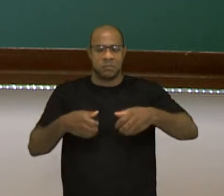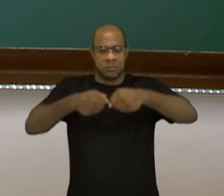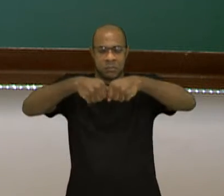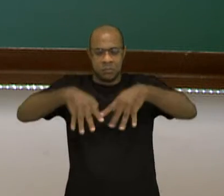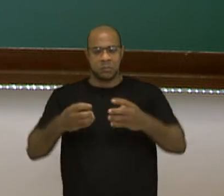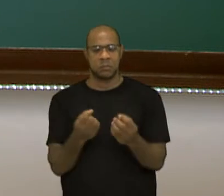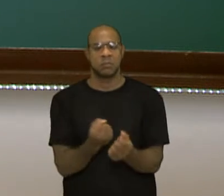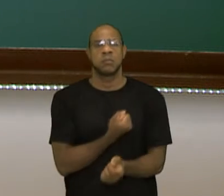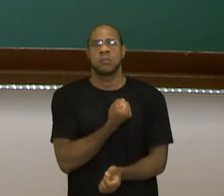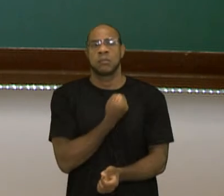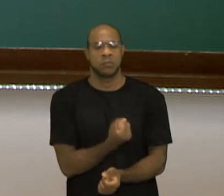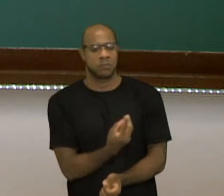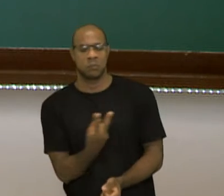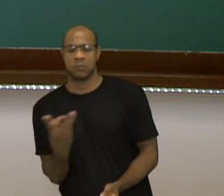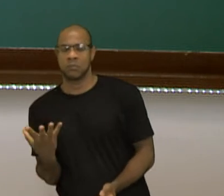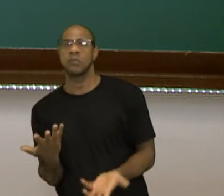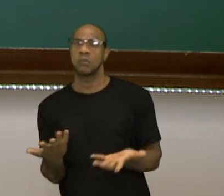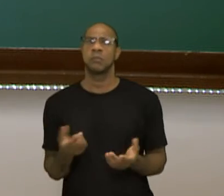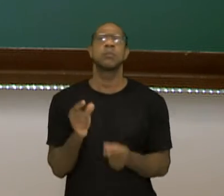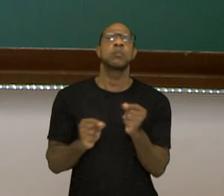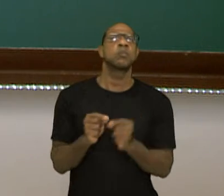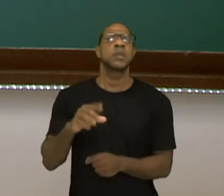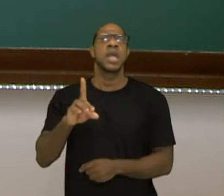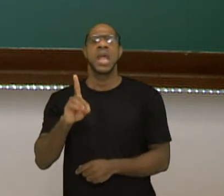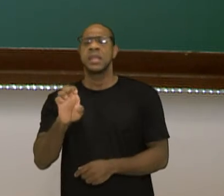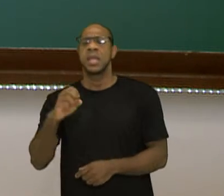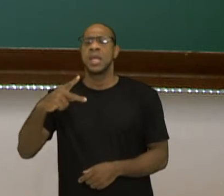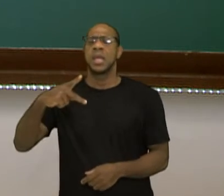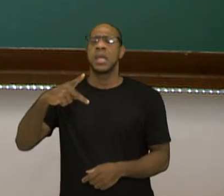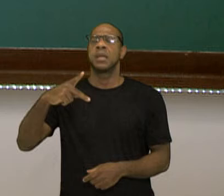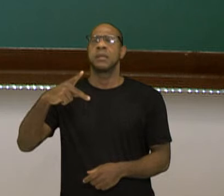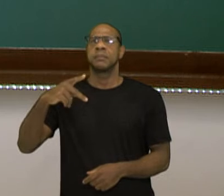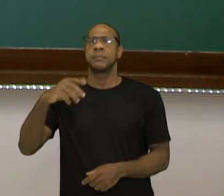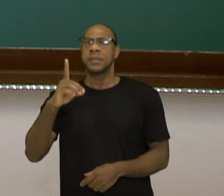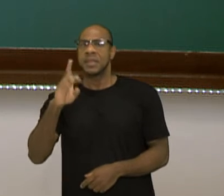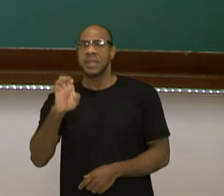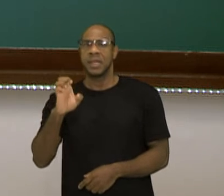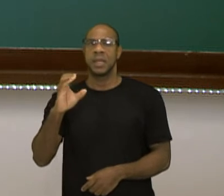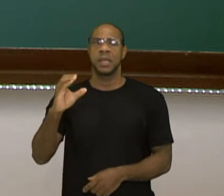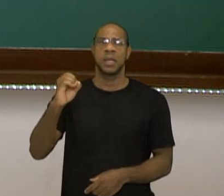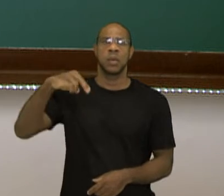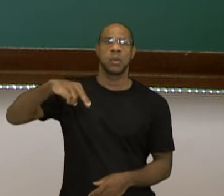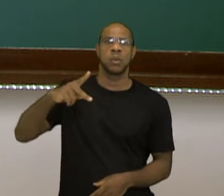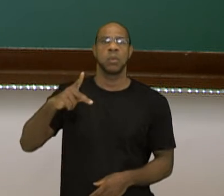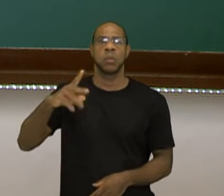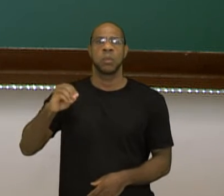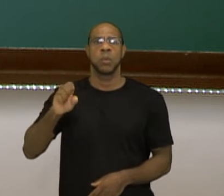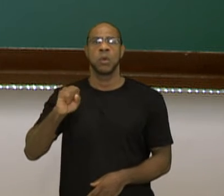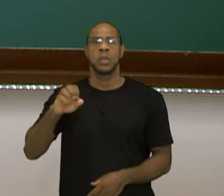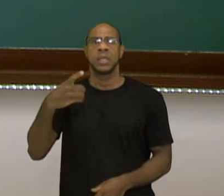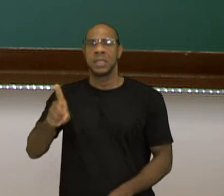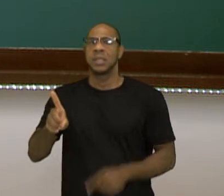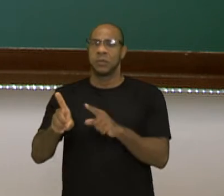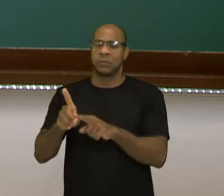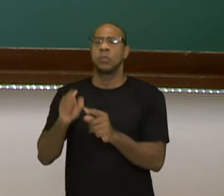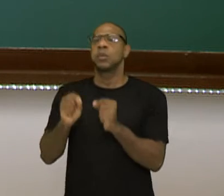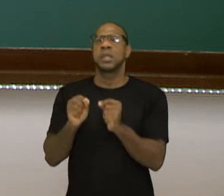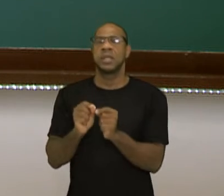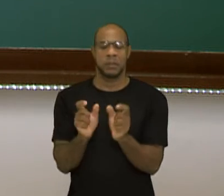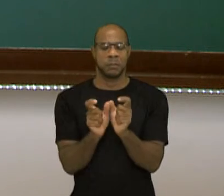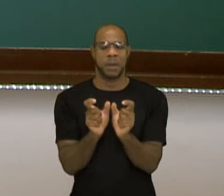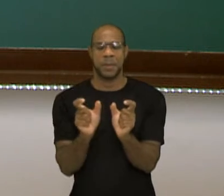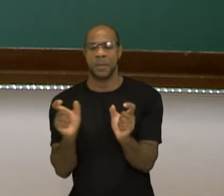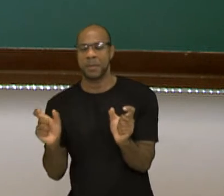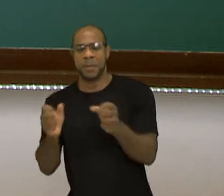Mas decompor, o que é decompor um número? É a gente escrever esse número em forma de